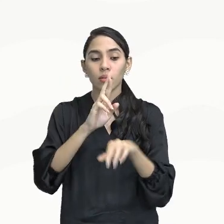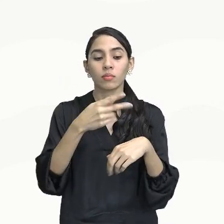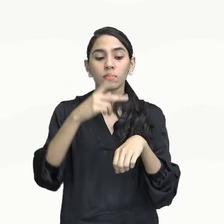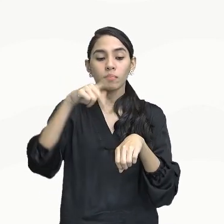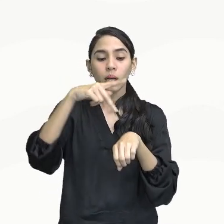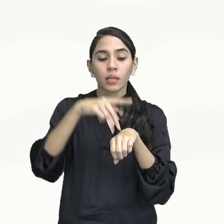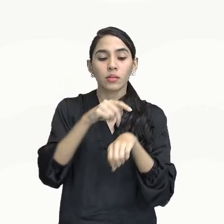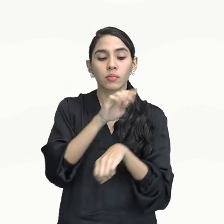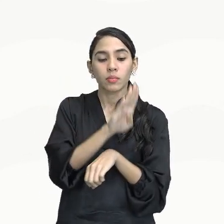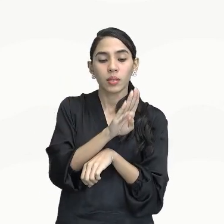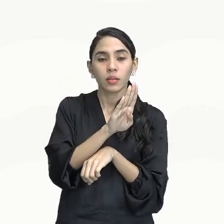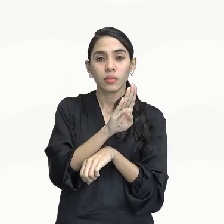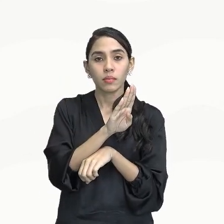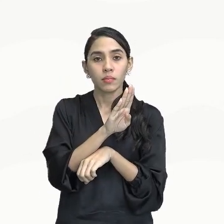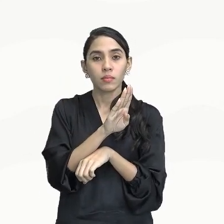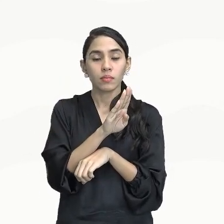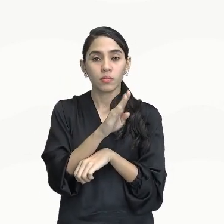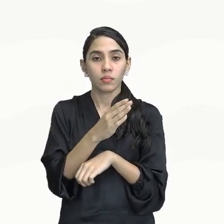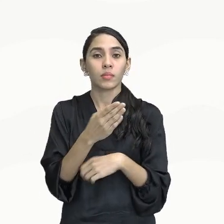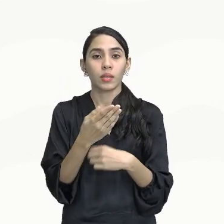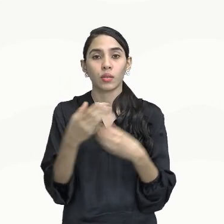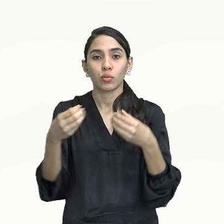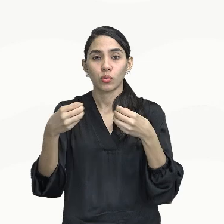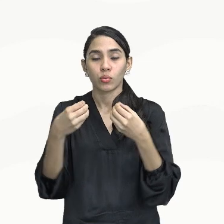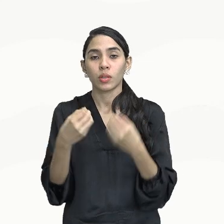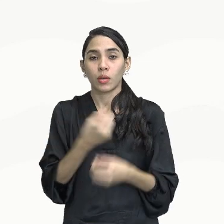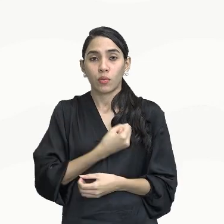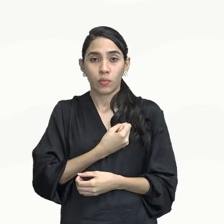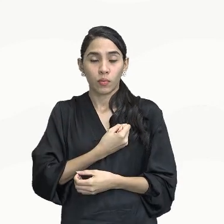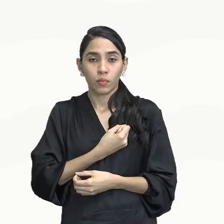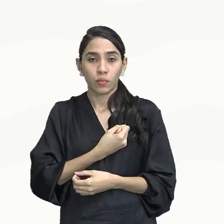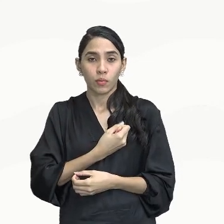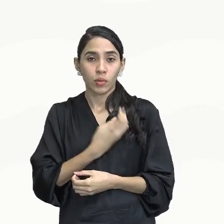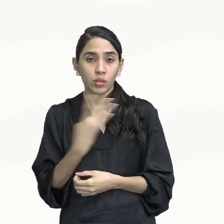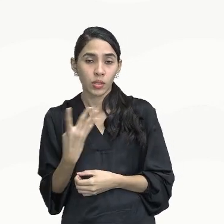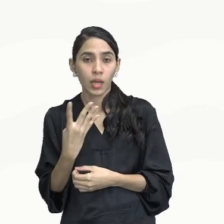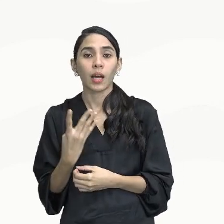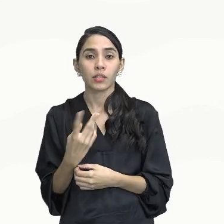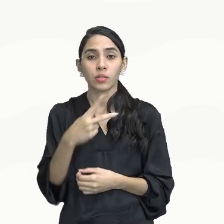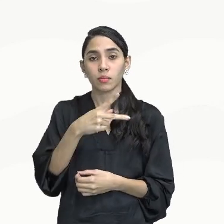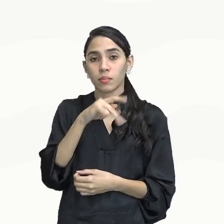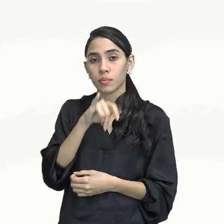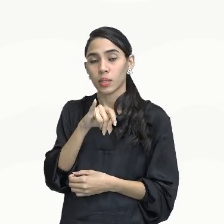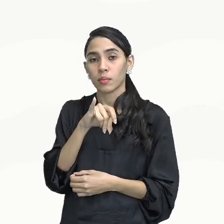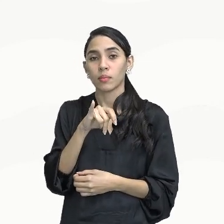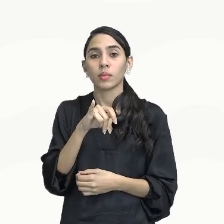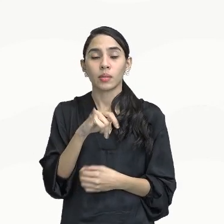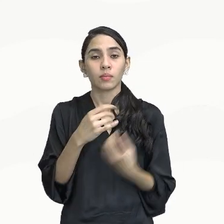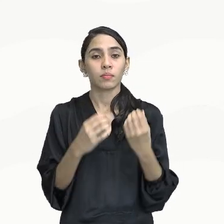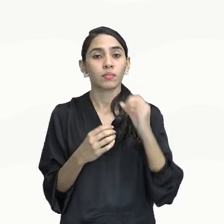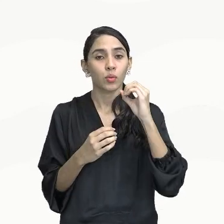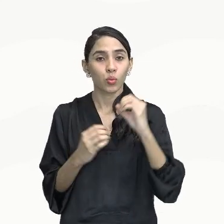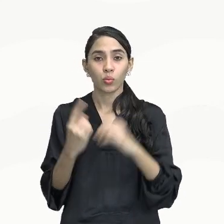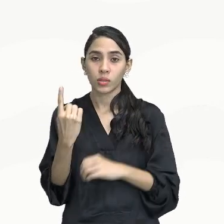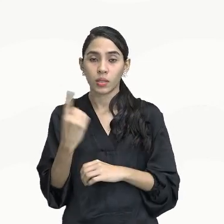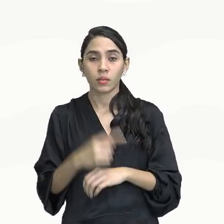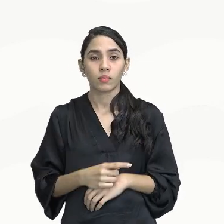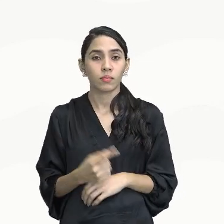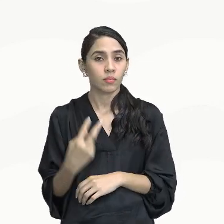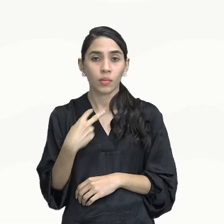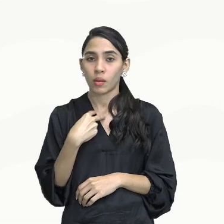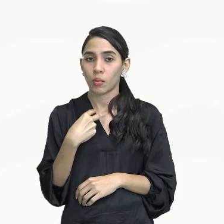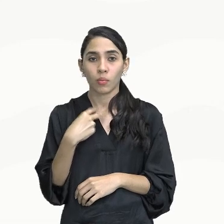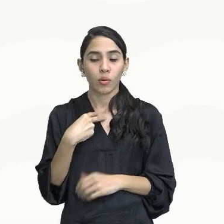B com os valores do PIB no ano 1 e no ano 0. Então, a gente não pode